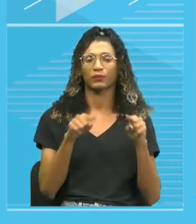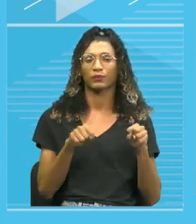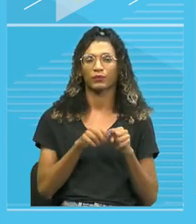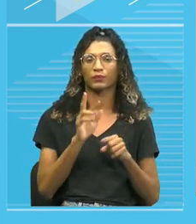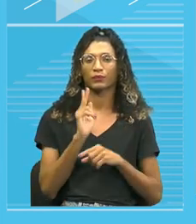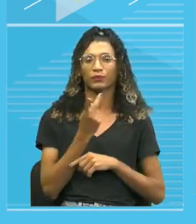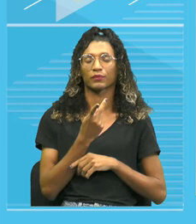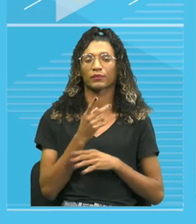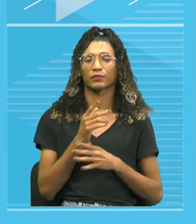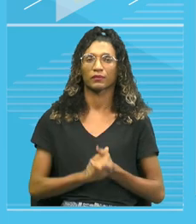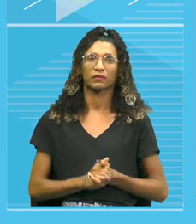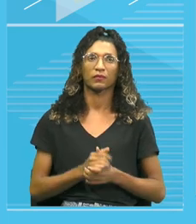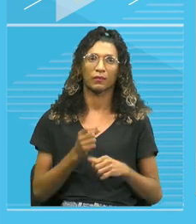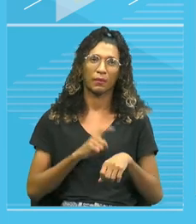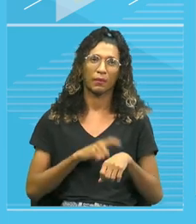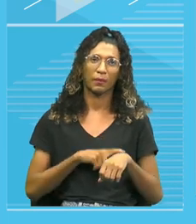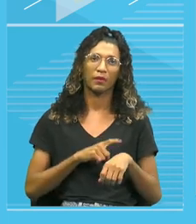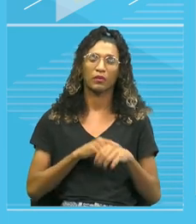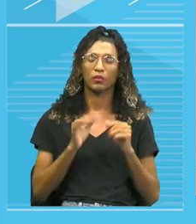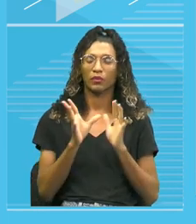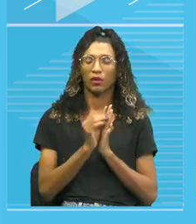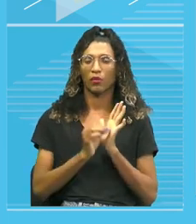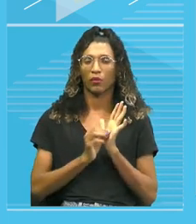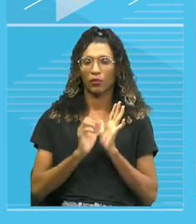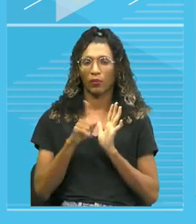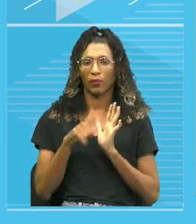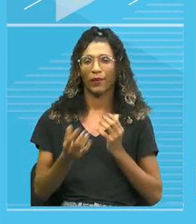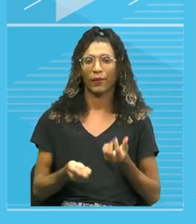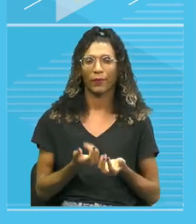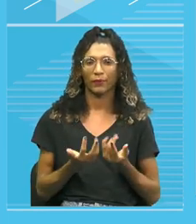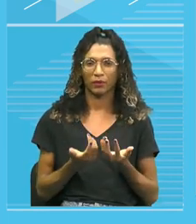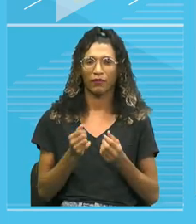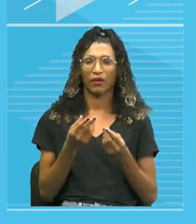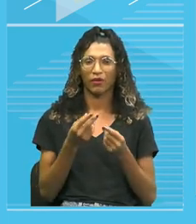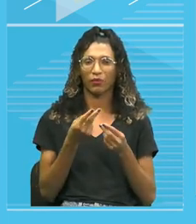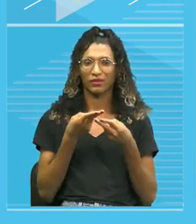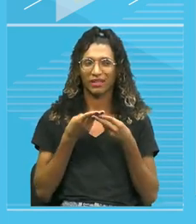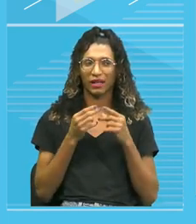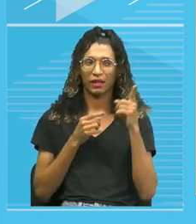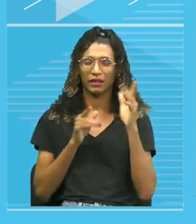de combustão ou de Formação que no caso aqui é formação bom